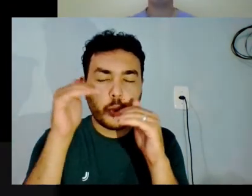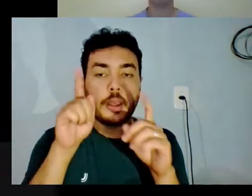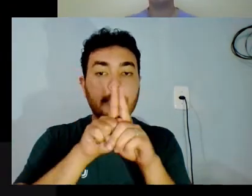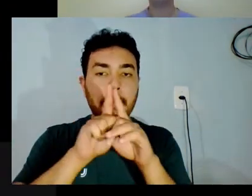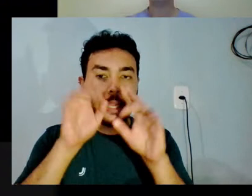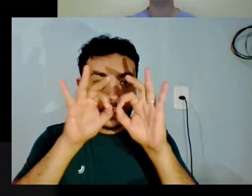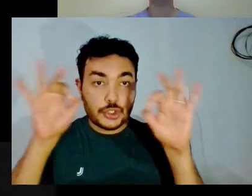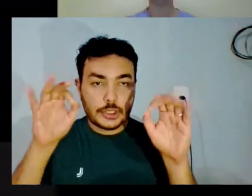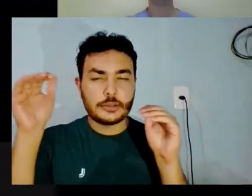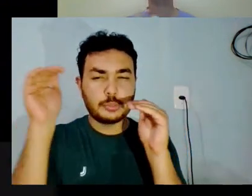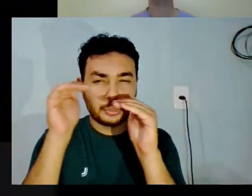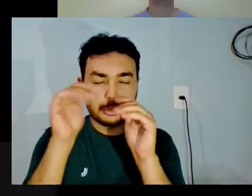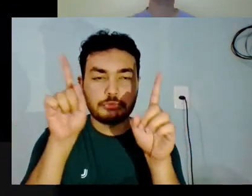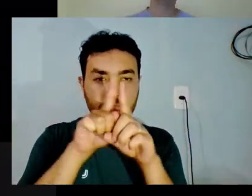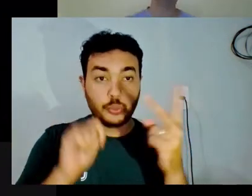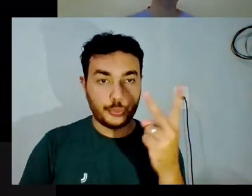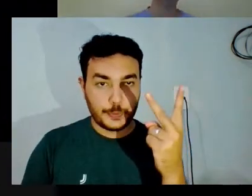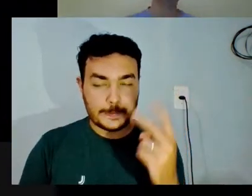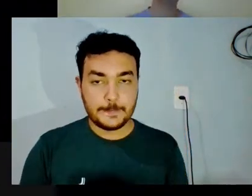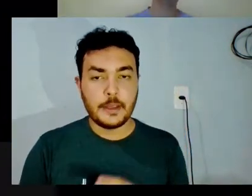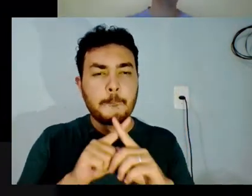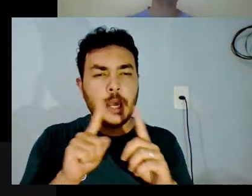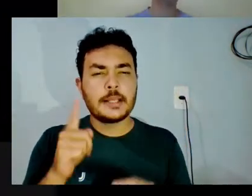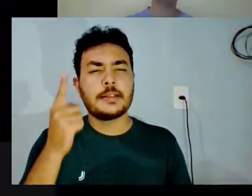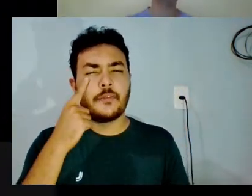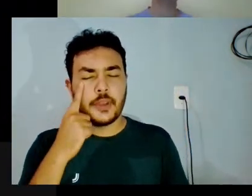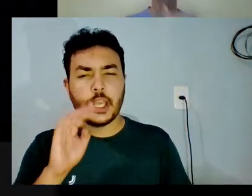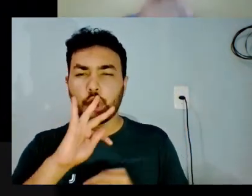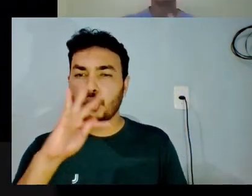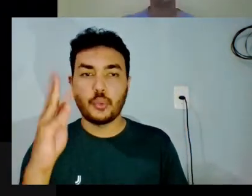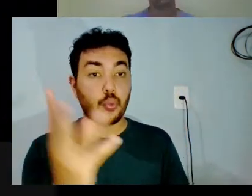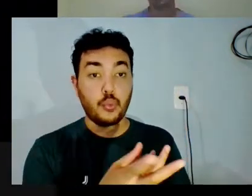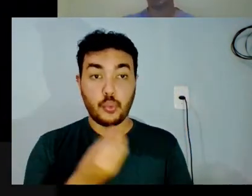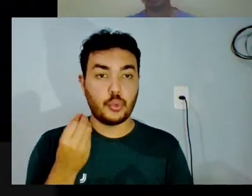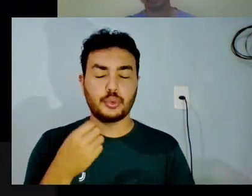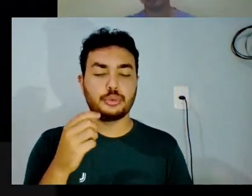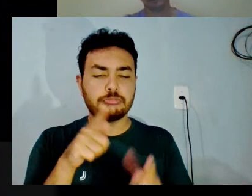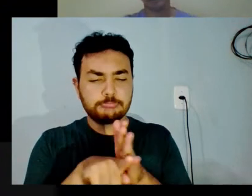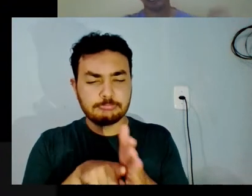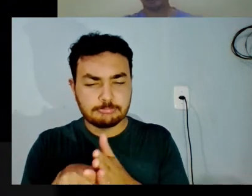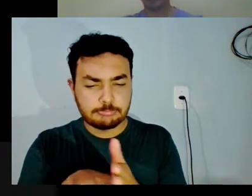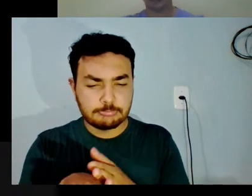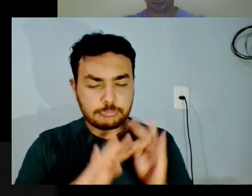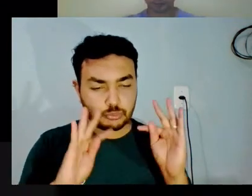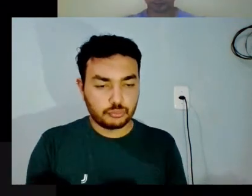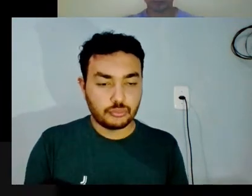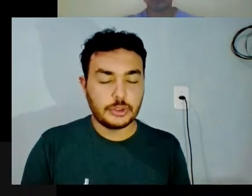próximo, tá? Mas se a gente levar em consideração tudo que foi desenvolvido até aqui, já dá para a gente